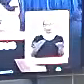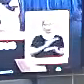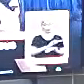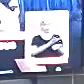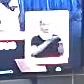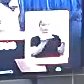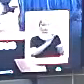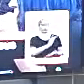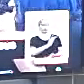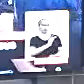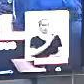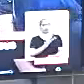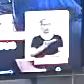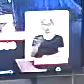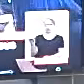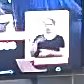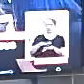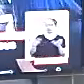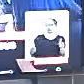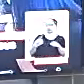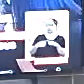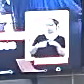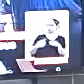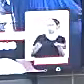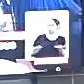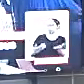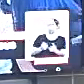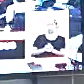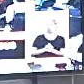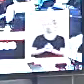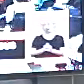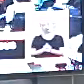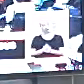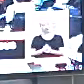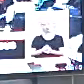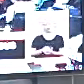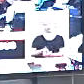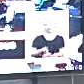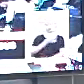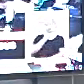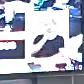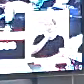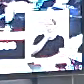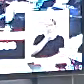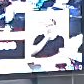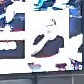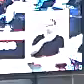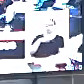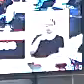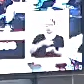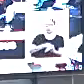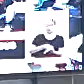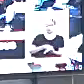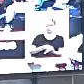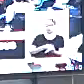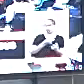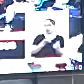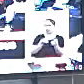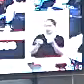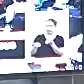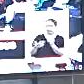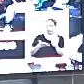aqui ouvinte porque tiraram os cobradores e os motoristas não vai sair lá do volante dele